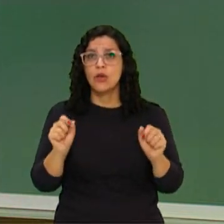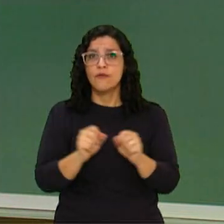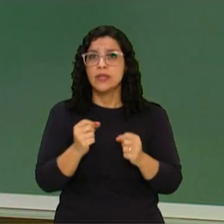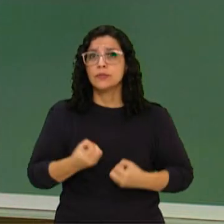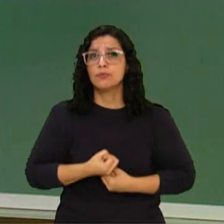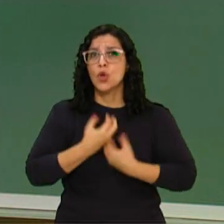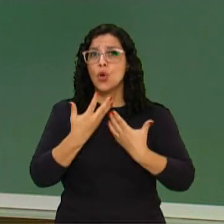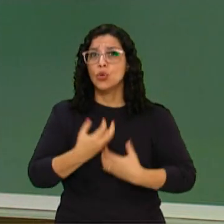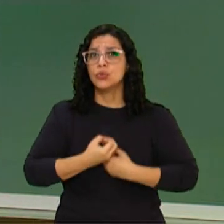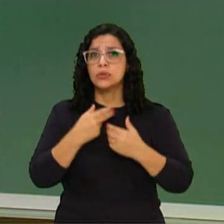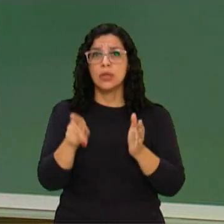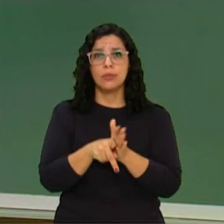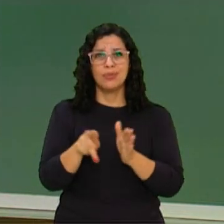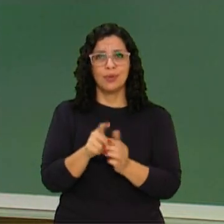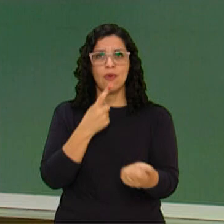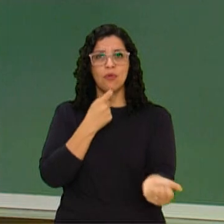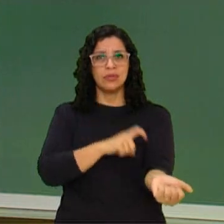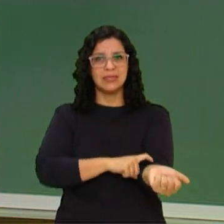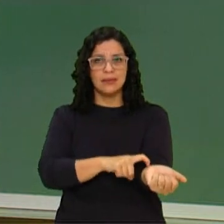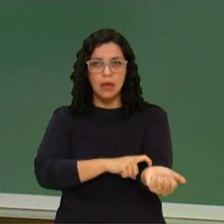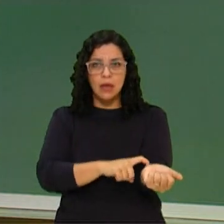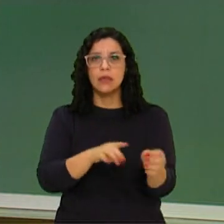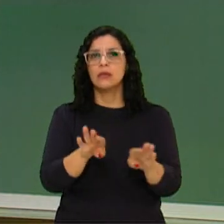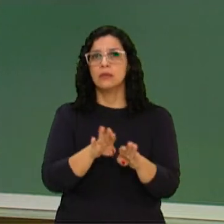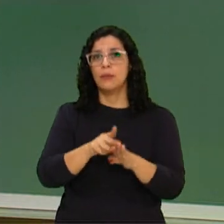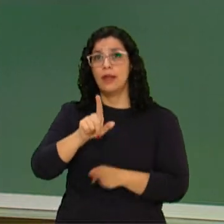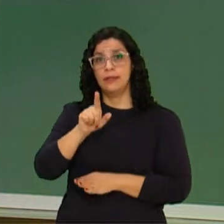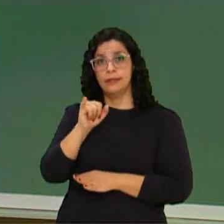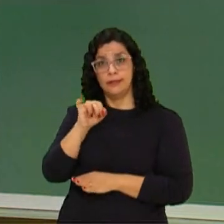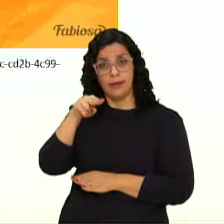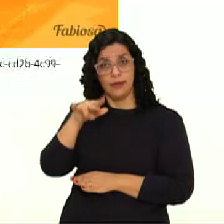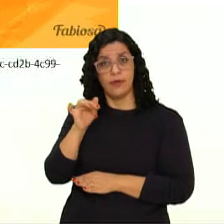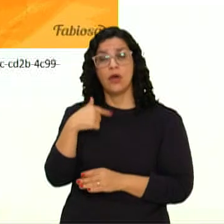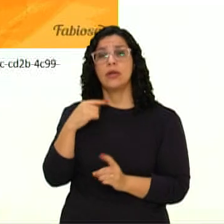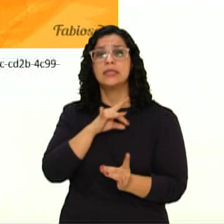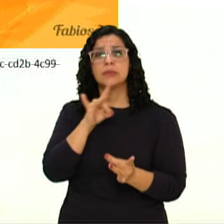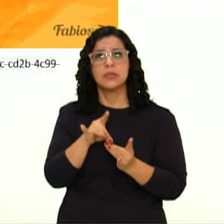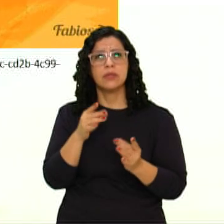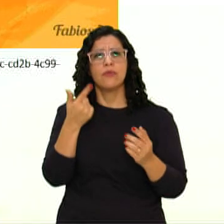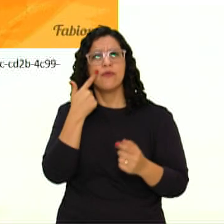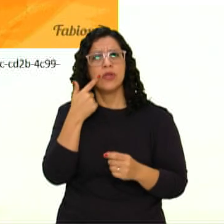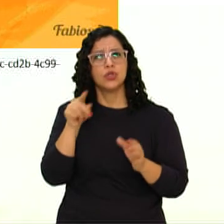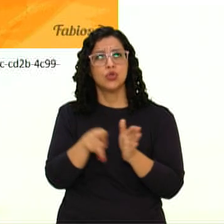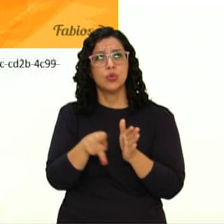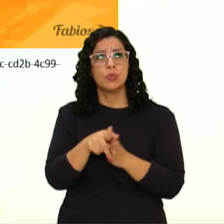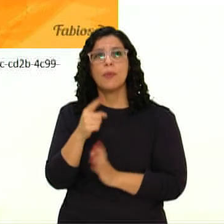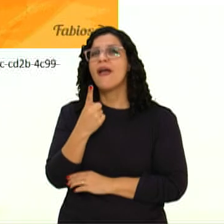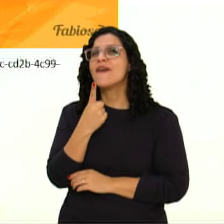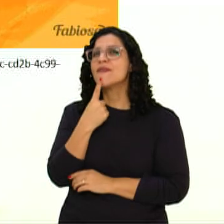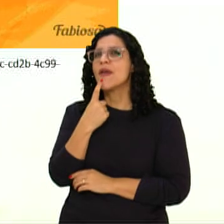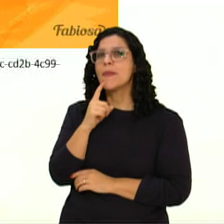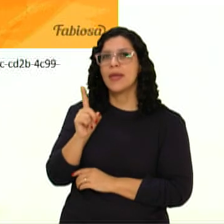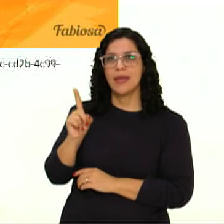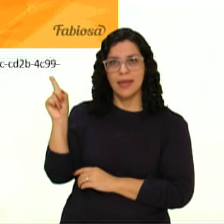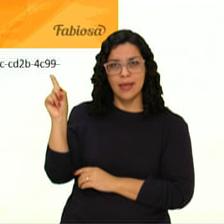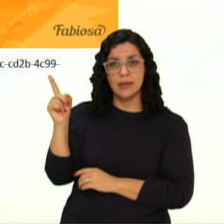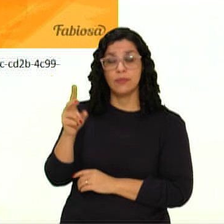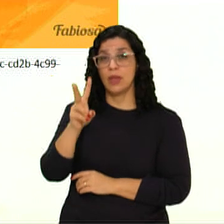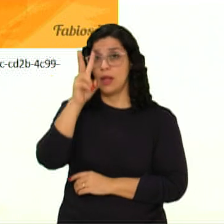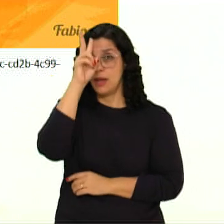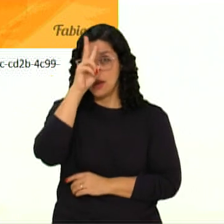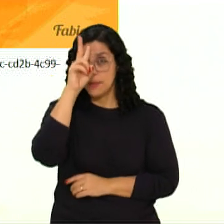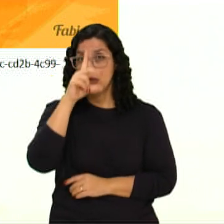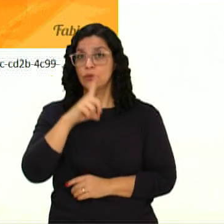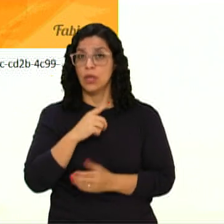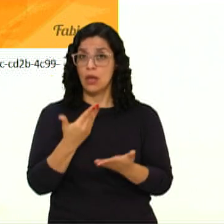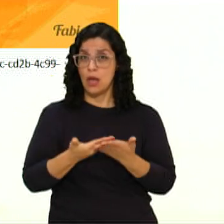de produzir, né, esses elementos. Mas vamos focar aqui especificamente na medula óssea vermelha, tá, gente? Lembrando, né, nós